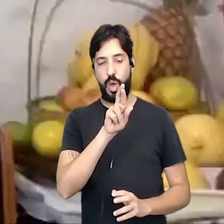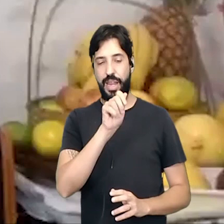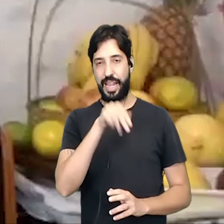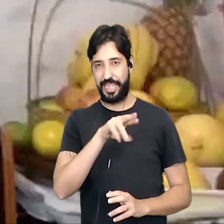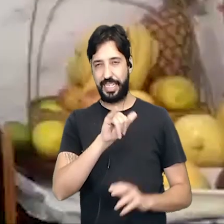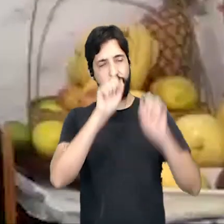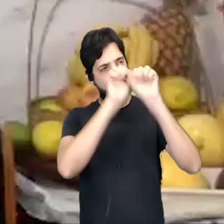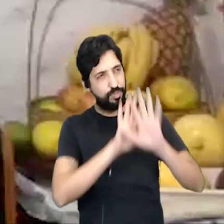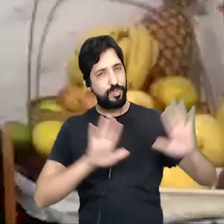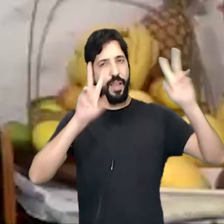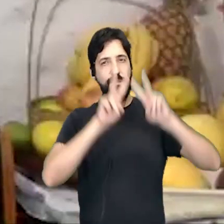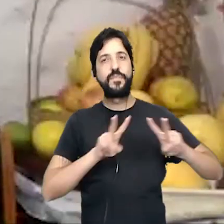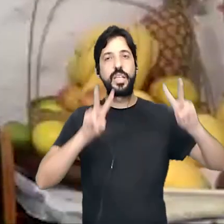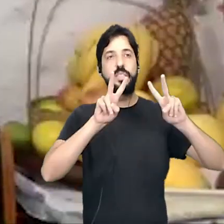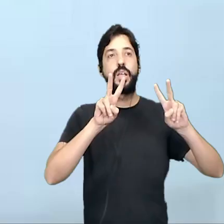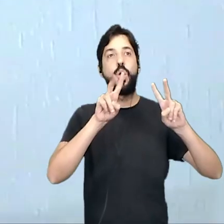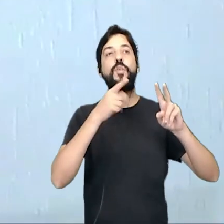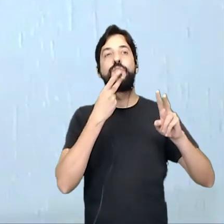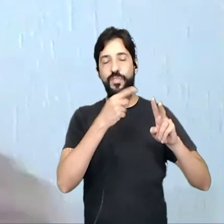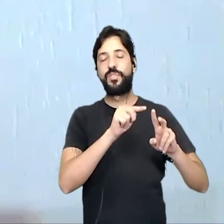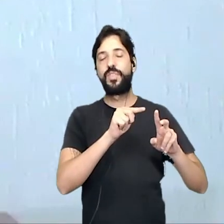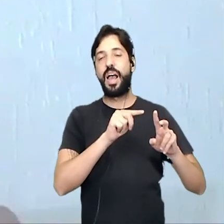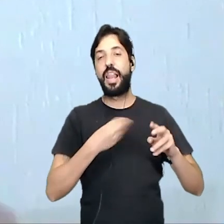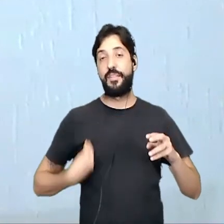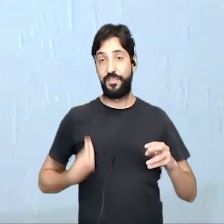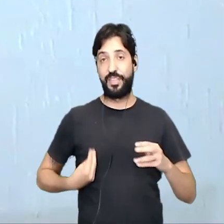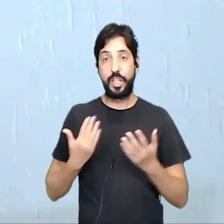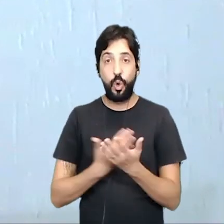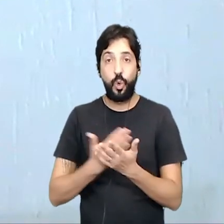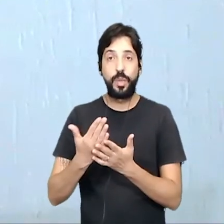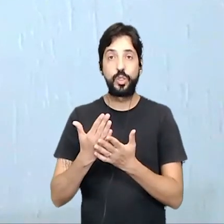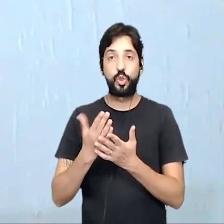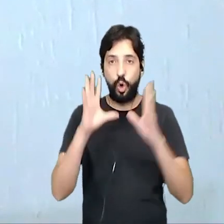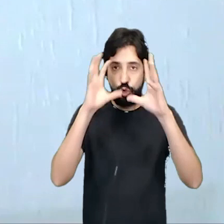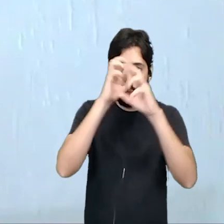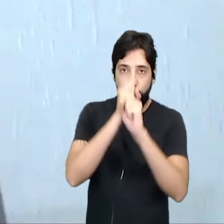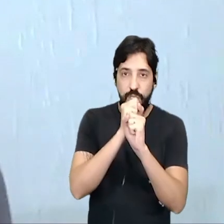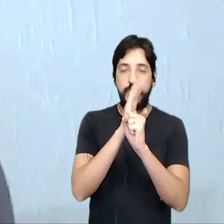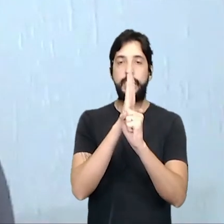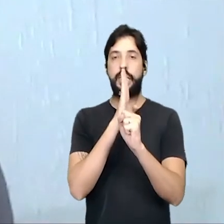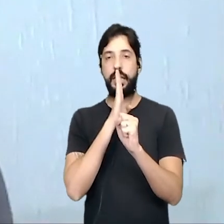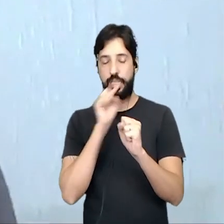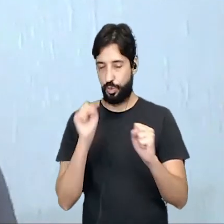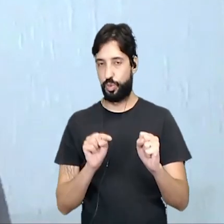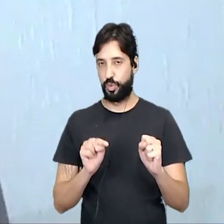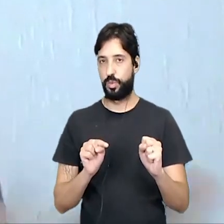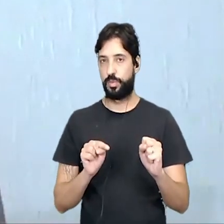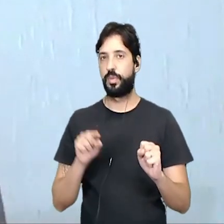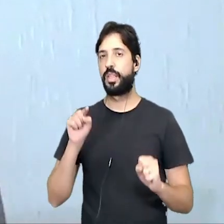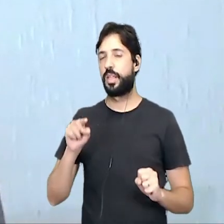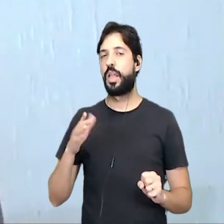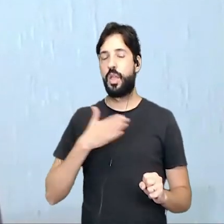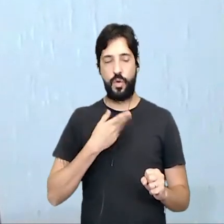Na cosmovisão guarani, a vida teve origem na escuridão e no silêncio. Ouvindo Carlos Papá, que é um Tiramói,